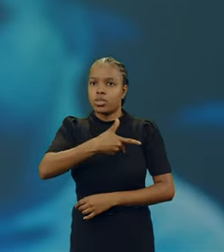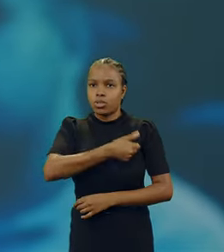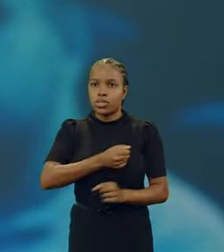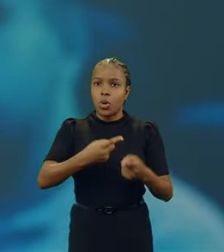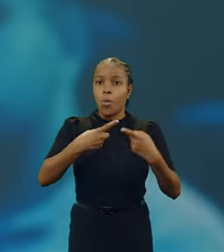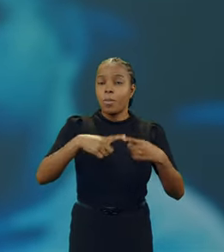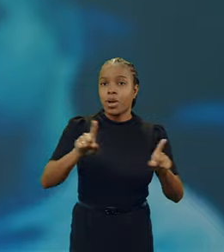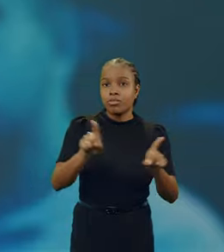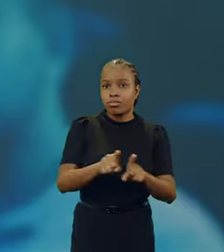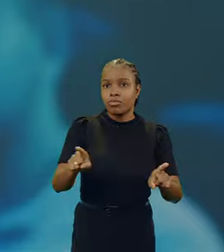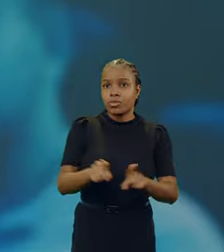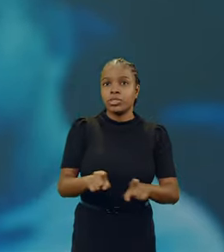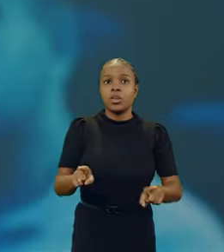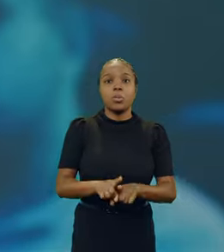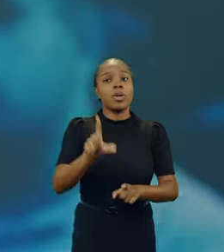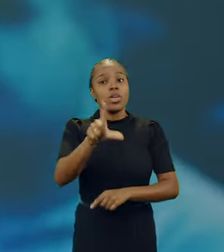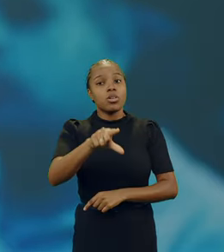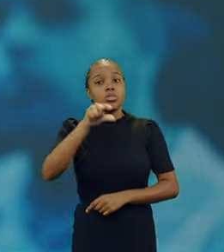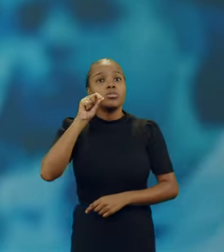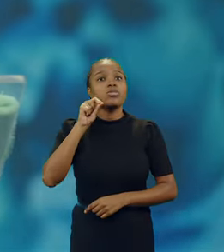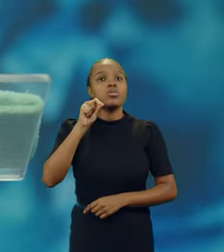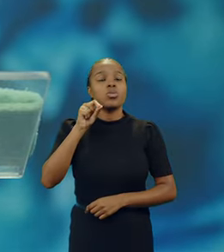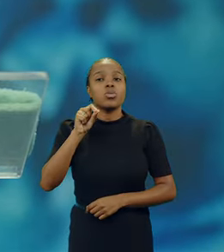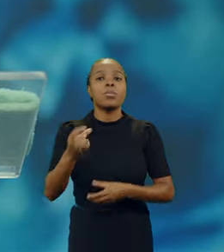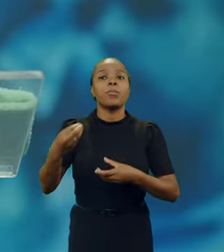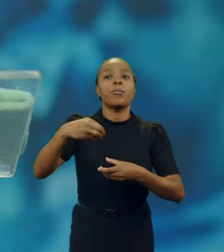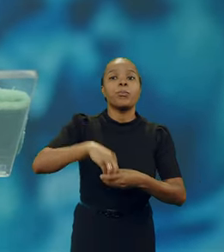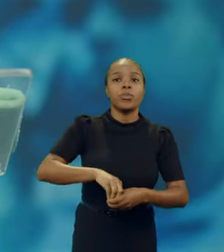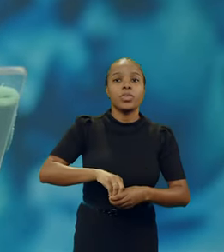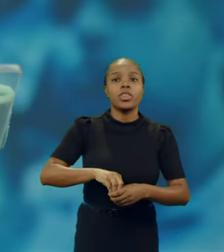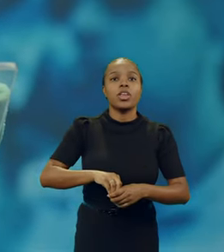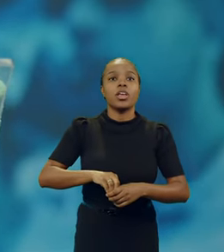está tratando de escolha para o ministério.